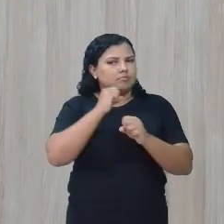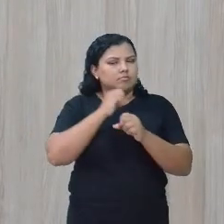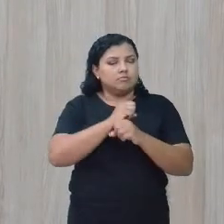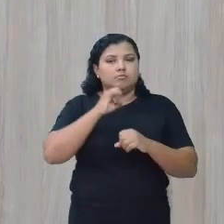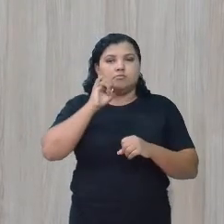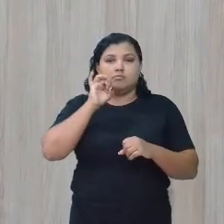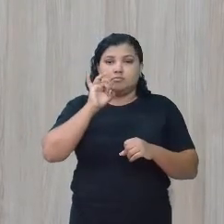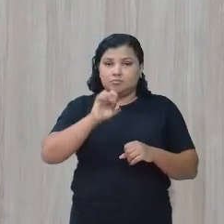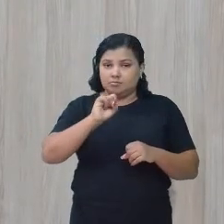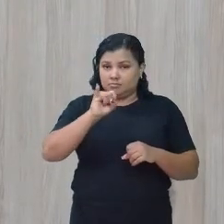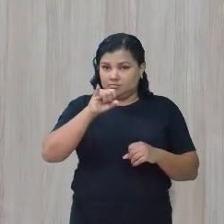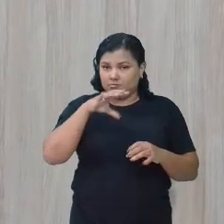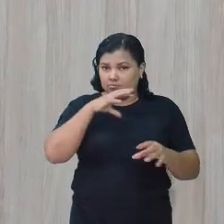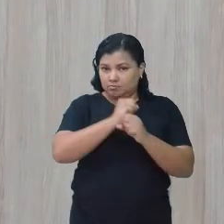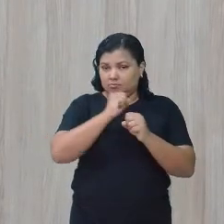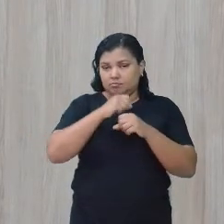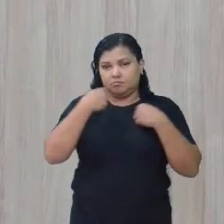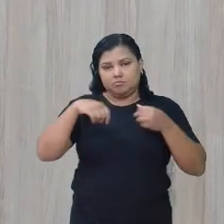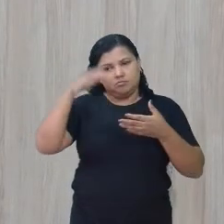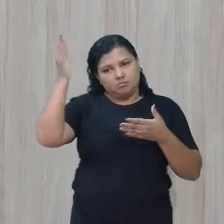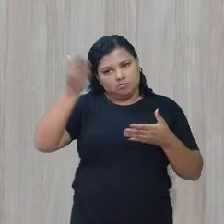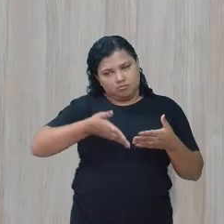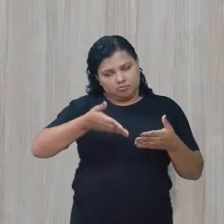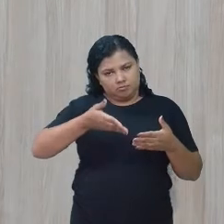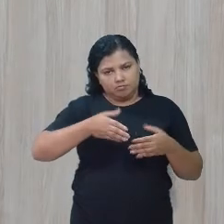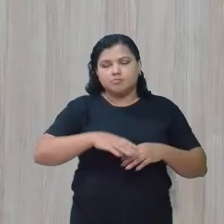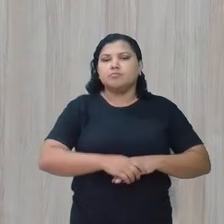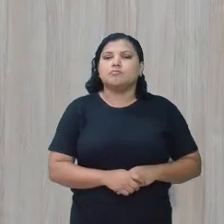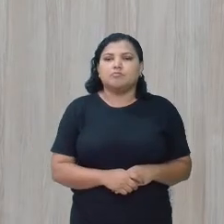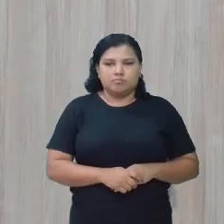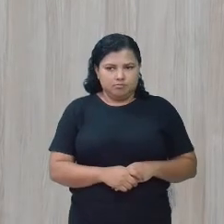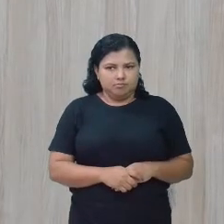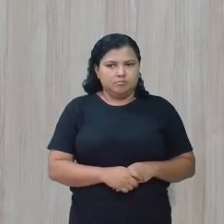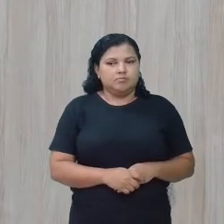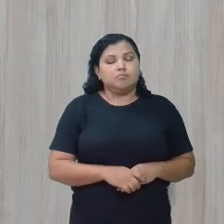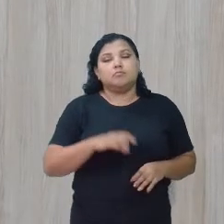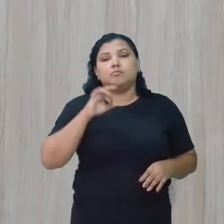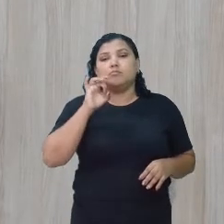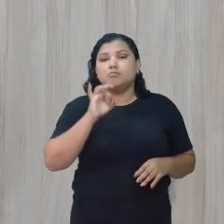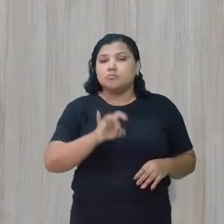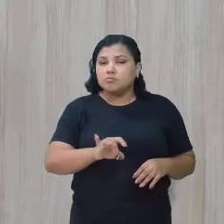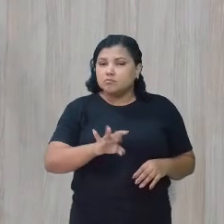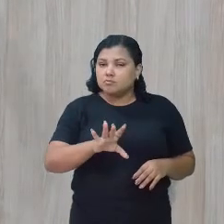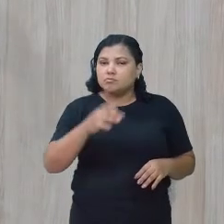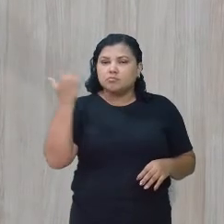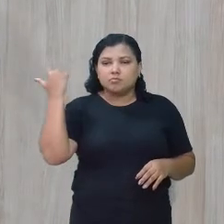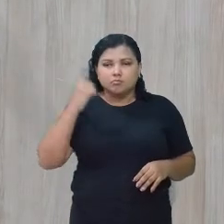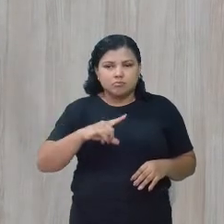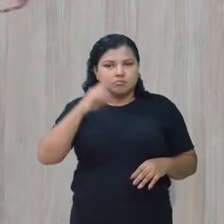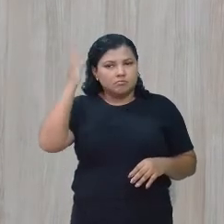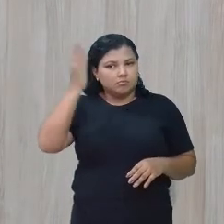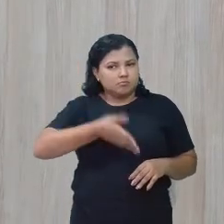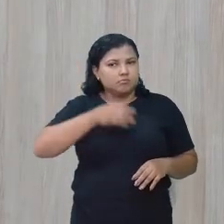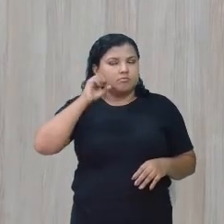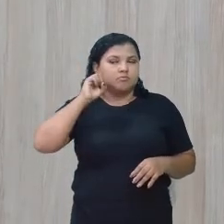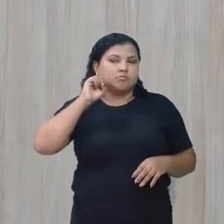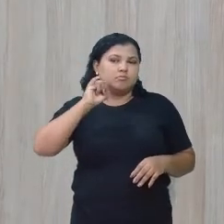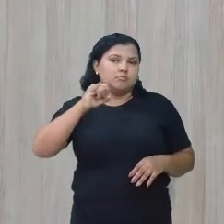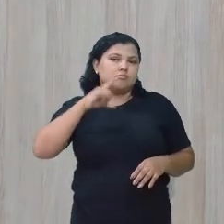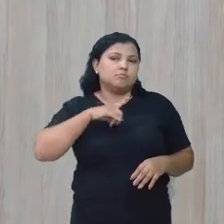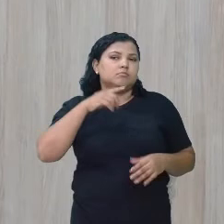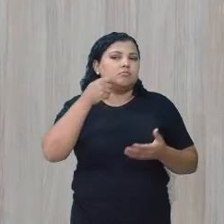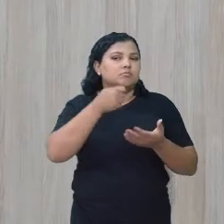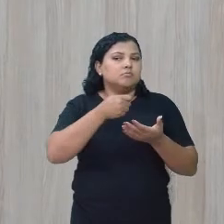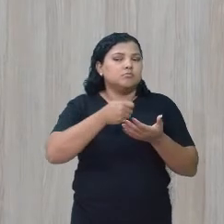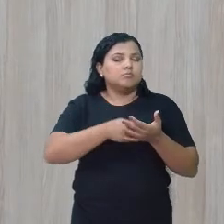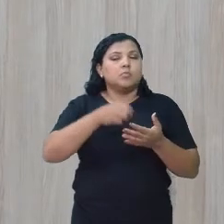soma, eu tenho que eliminar uma das incógnitas, certo? E eu só consigo eliminar uma das incógnitas se eu tenho